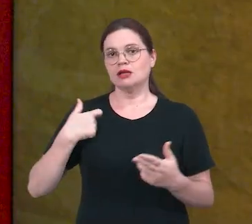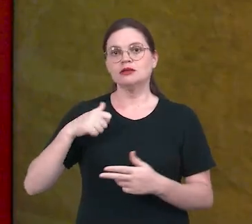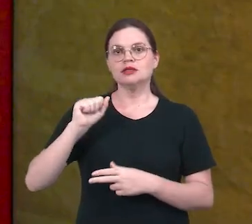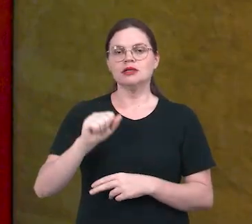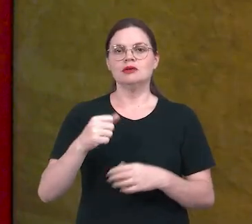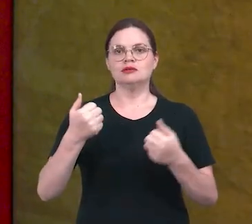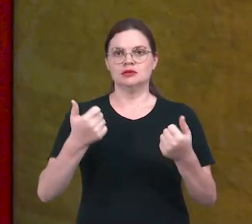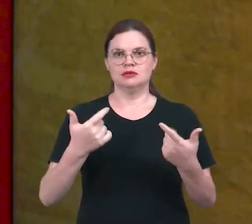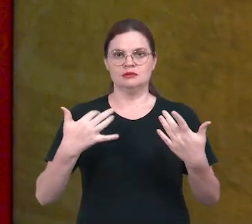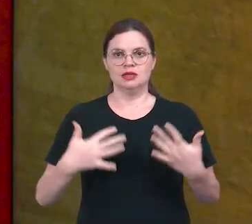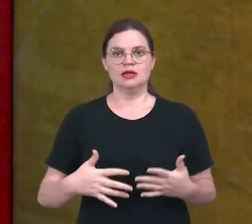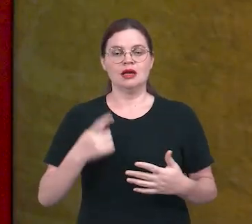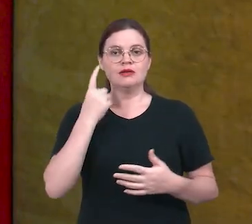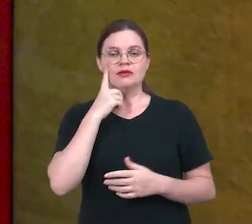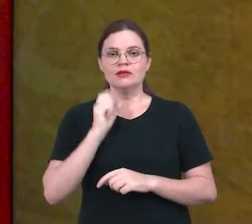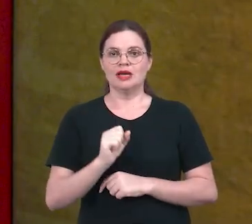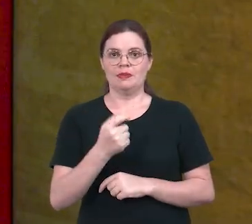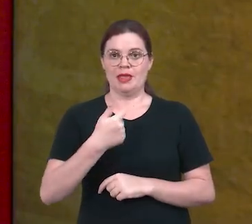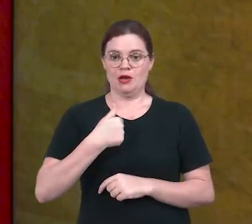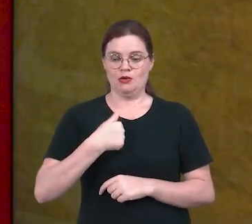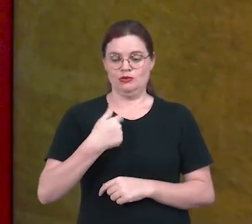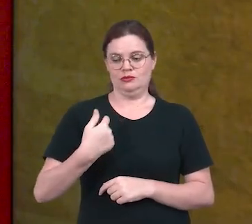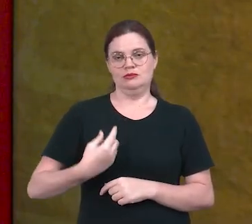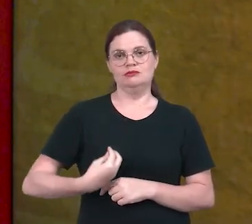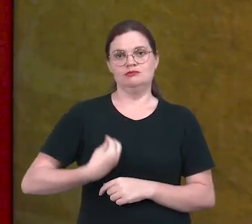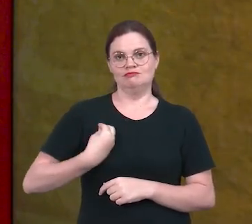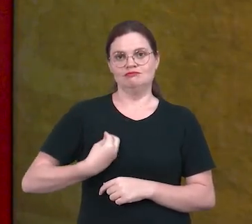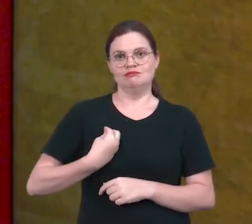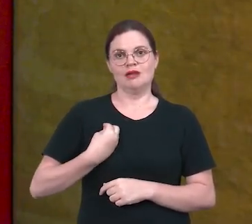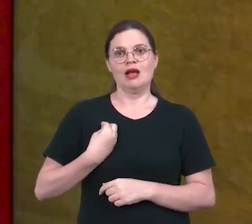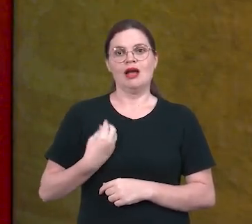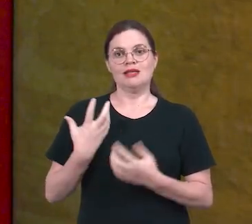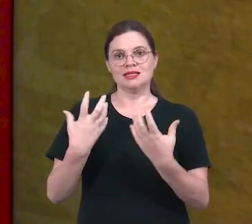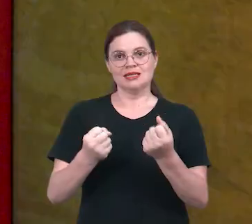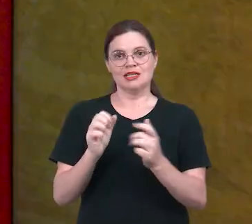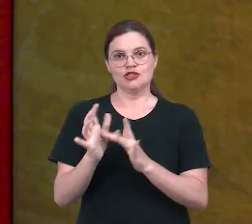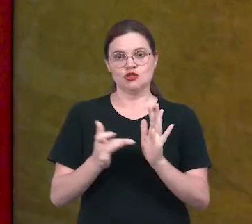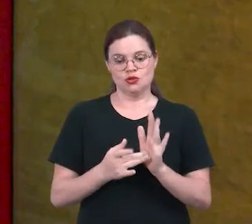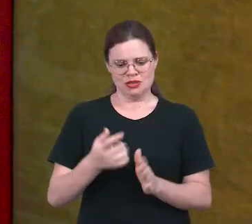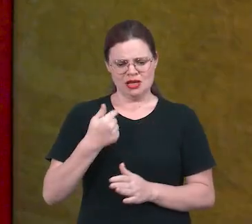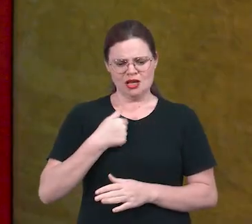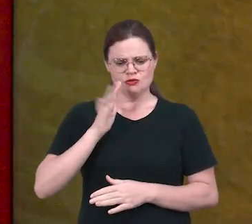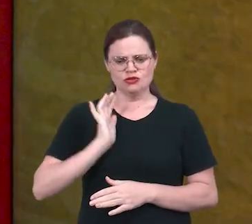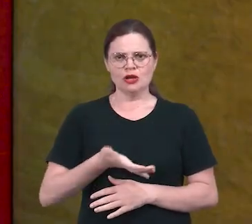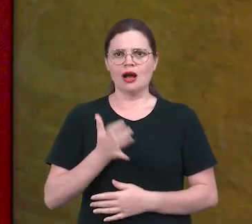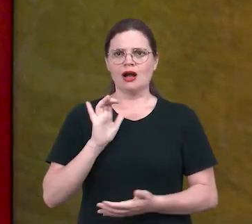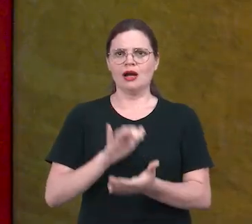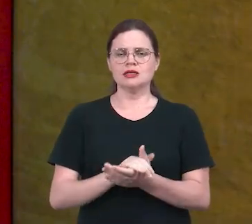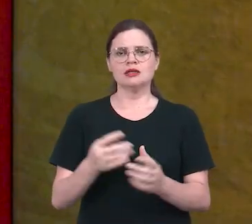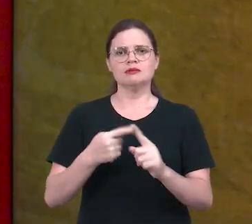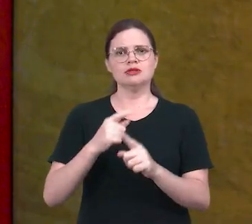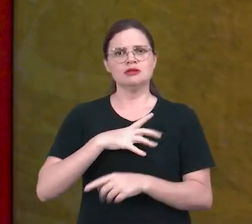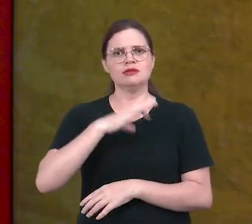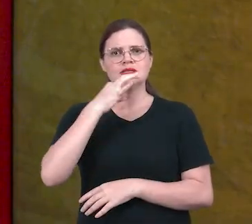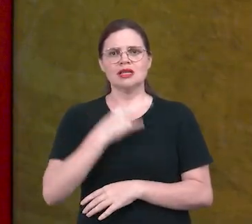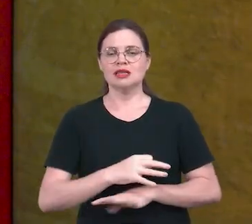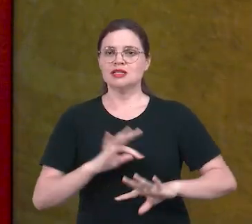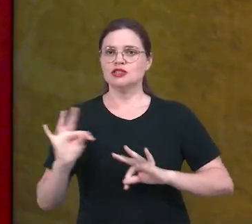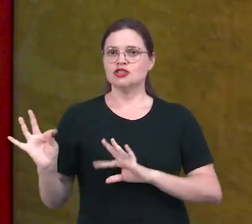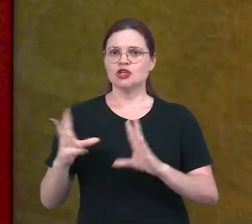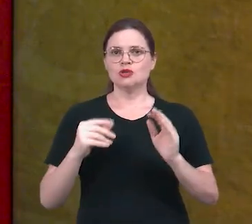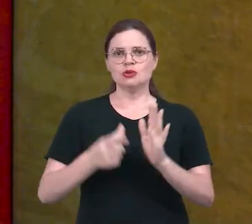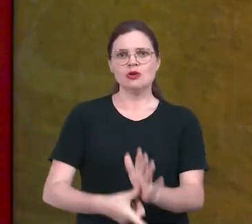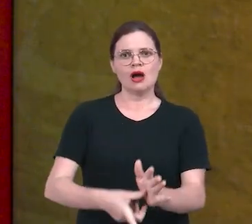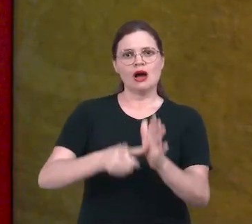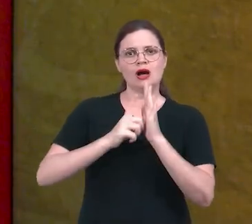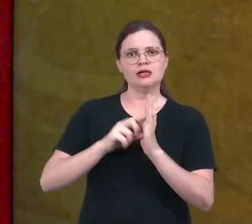conheci o senhor, já era casado, mas eu não tenho dúvida nenhuma que Deus preparou tudo, tanto a mim como a minha esposa, Deus